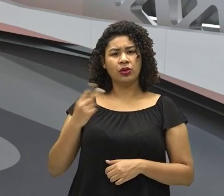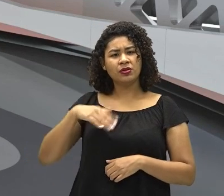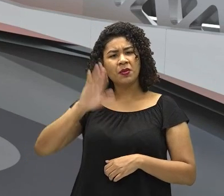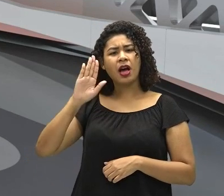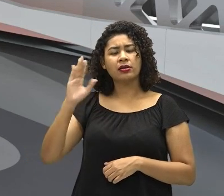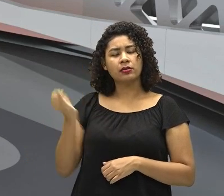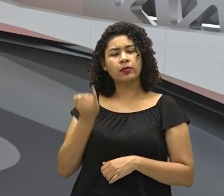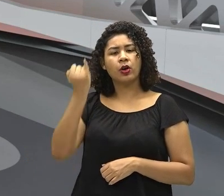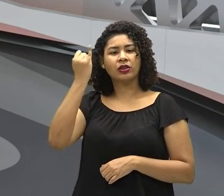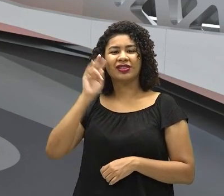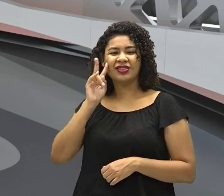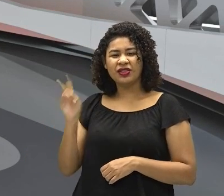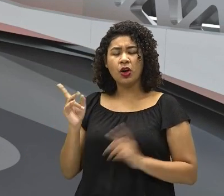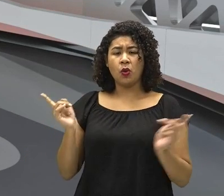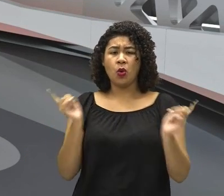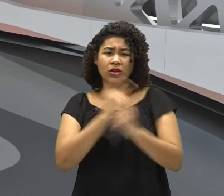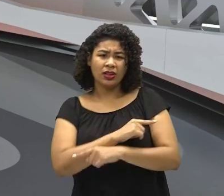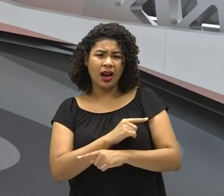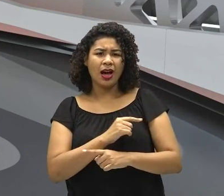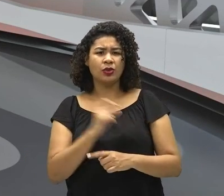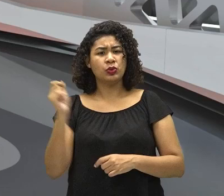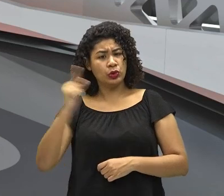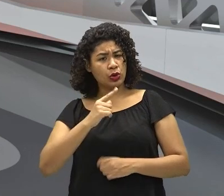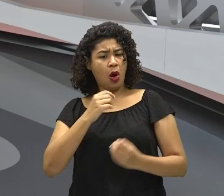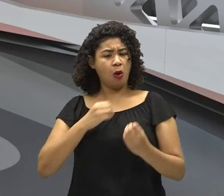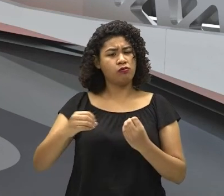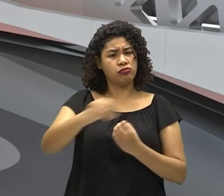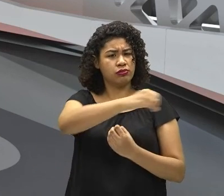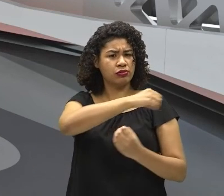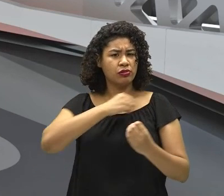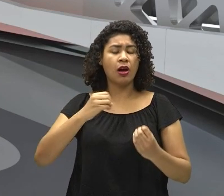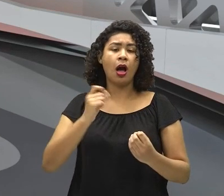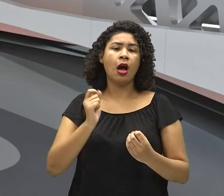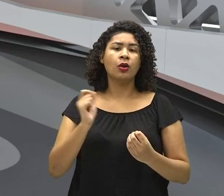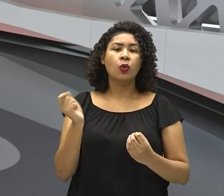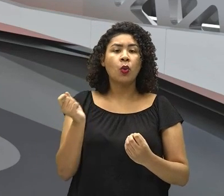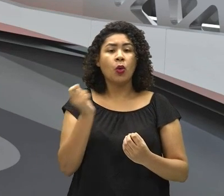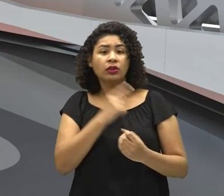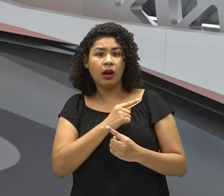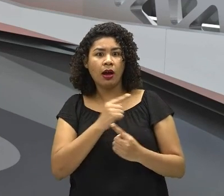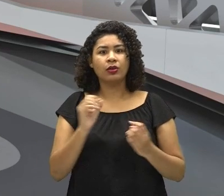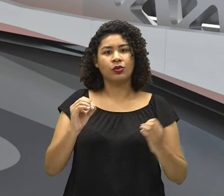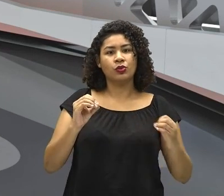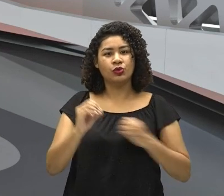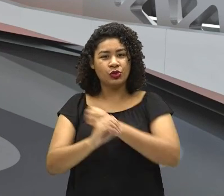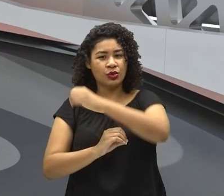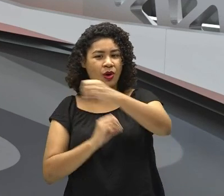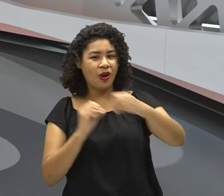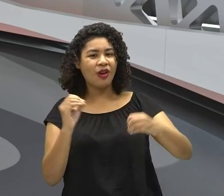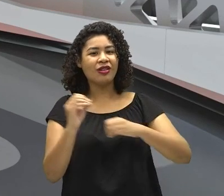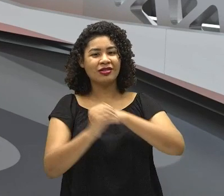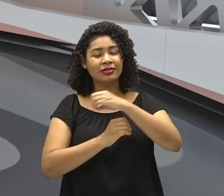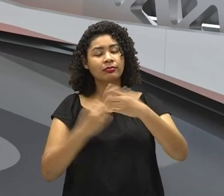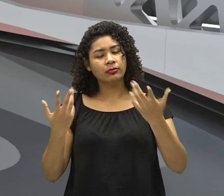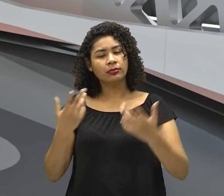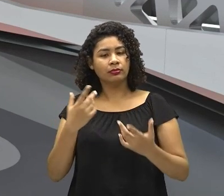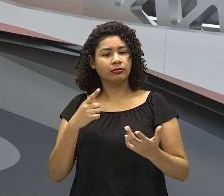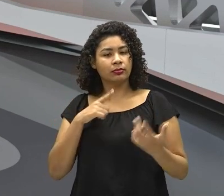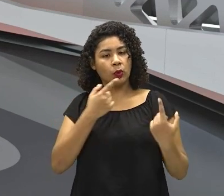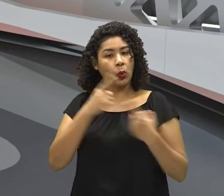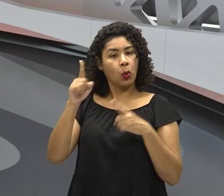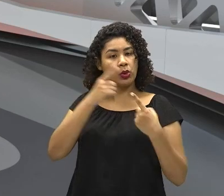é a Terra, ao contrário, é o Sol. E claro que por isso ele vai ser considerado um herege, que vai ter que ser condenado à